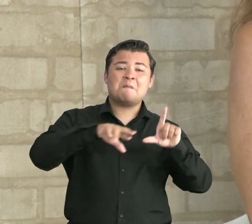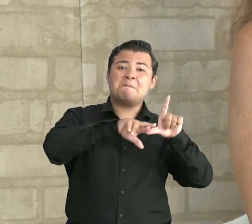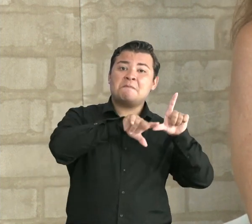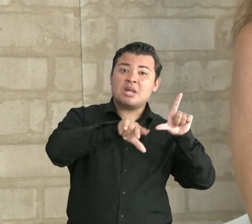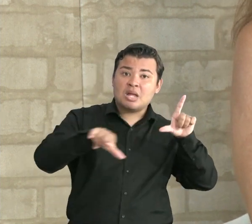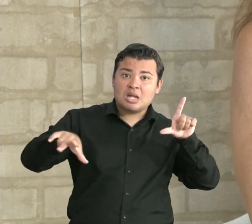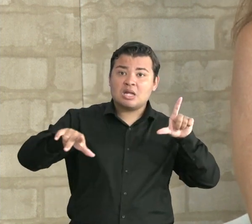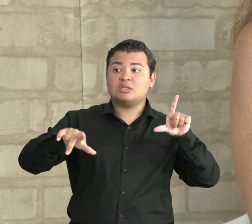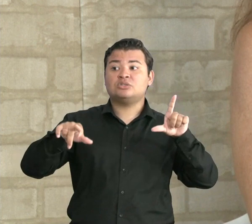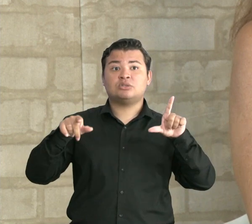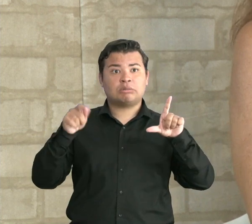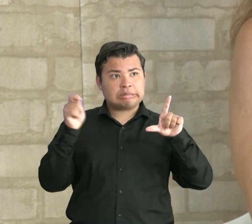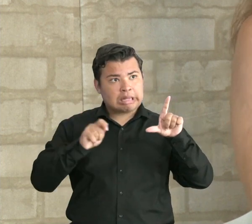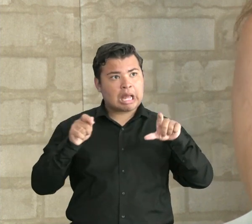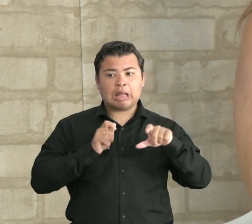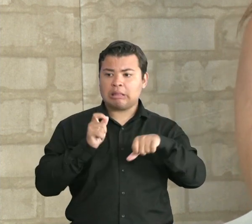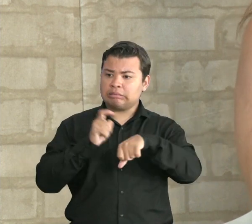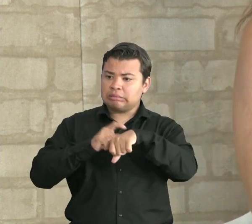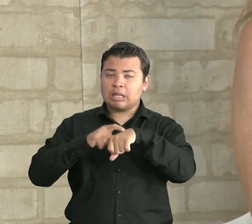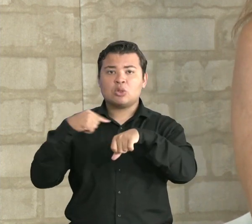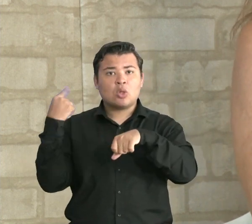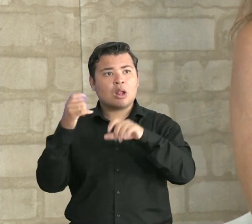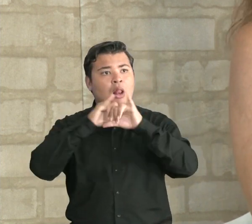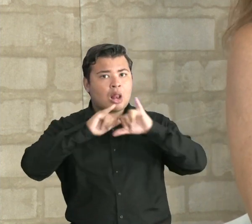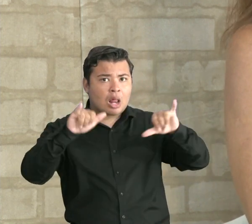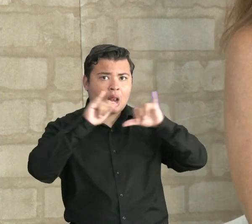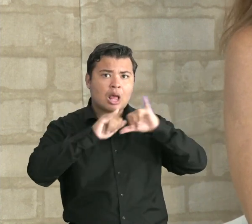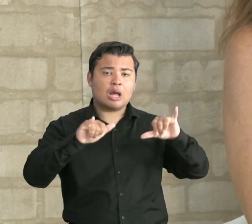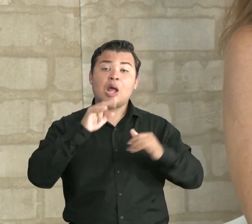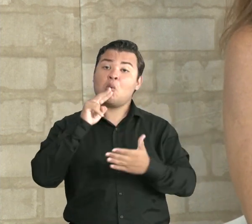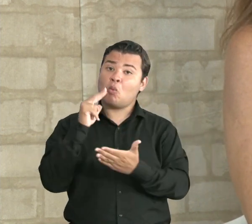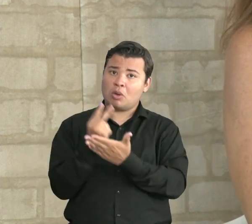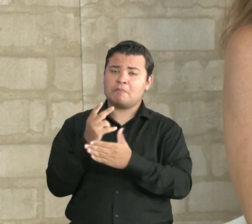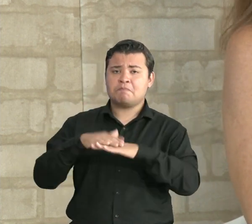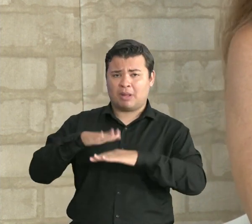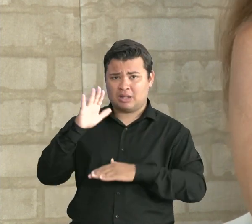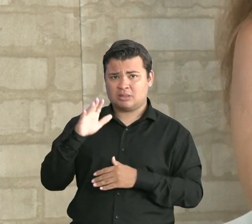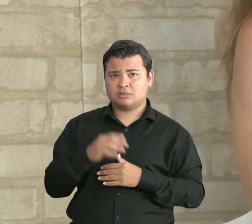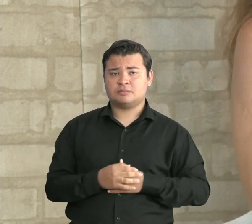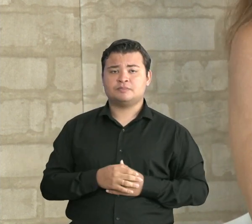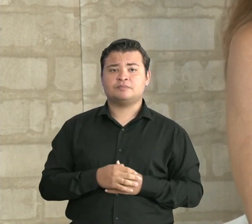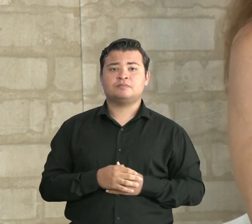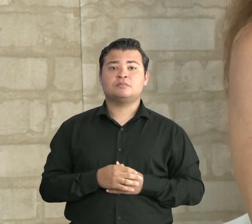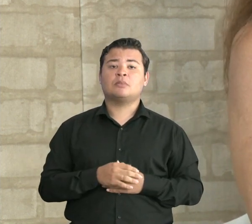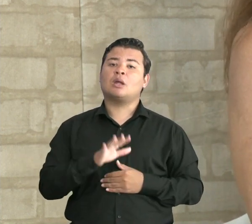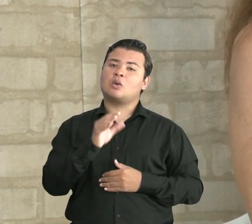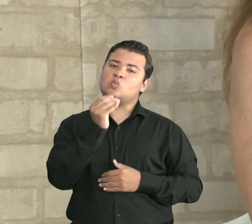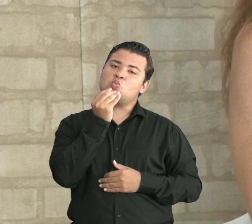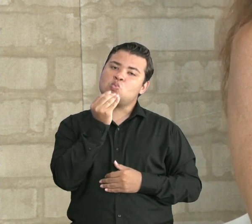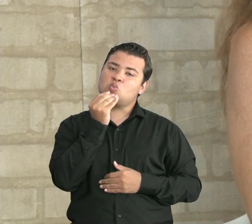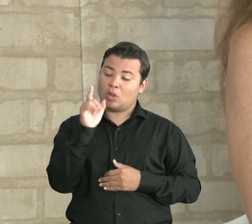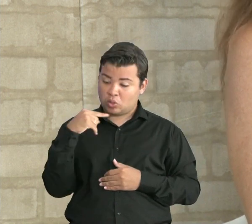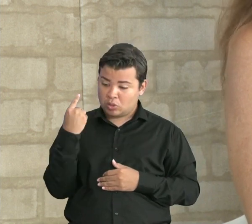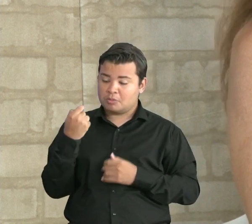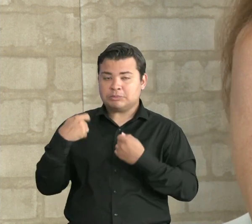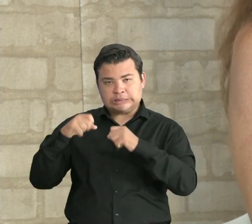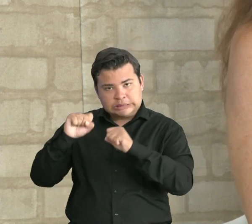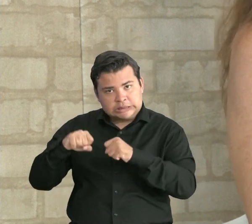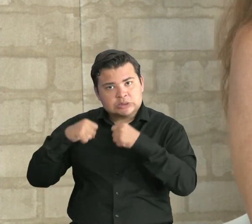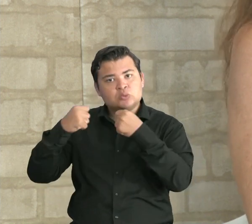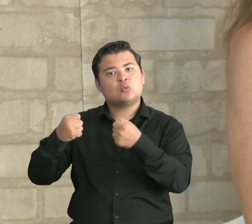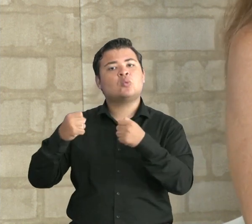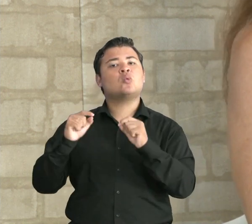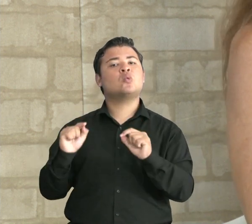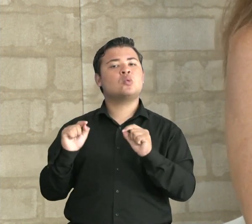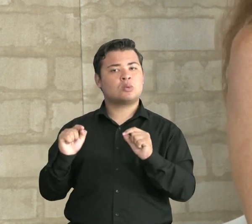maior reconhecimento disso, o que não significa dizer que a gente não precisa ainda ter um esforço enorme para